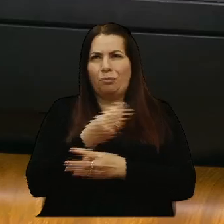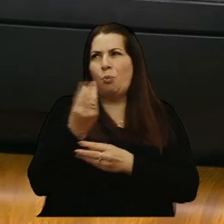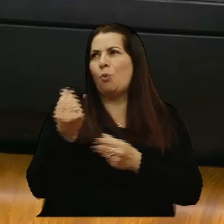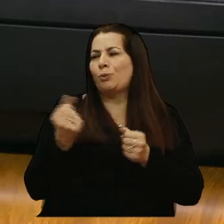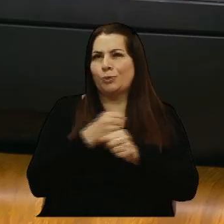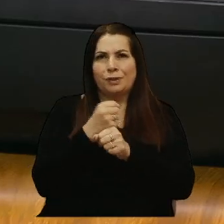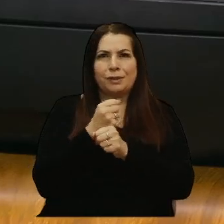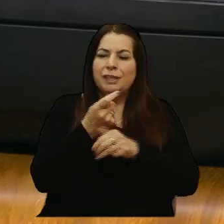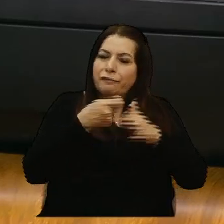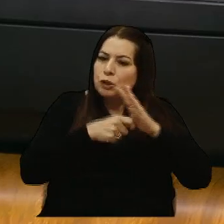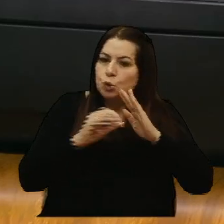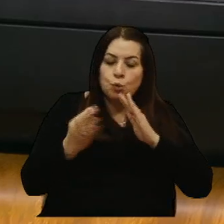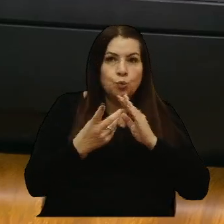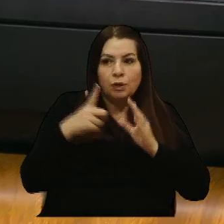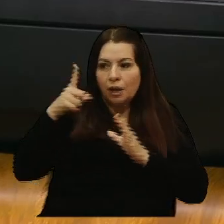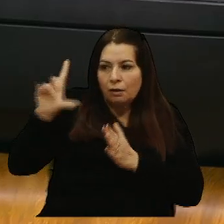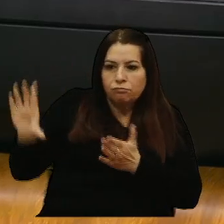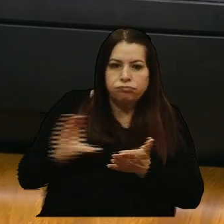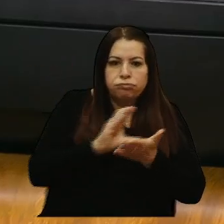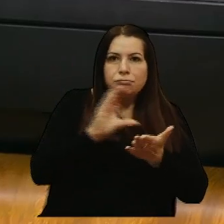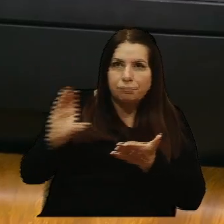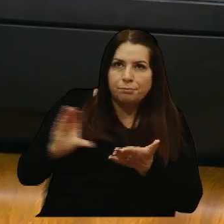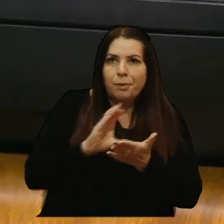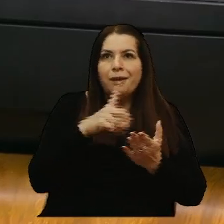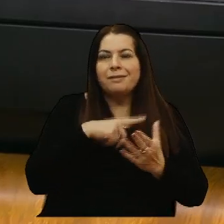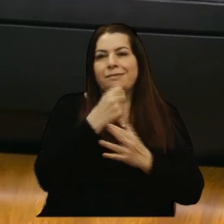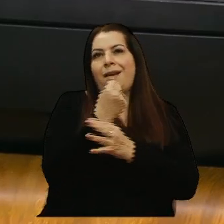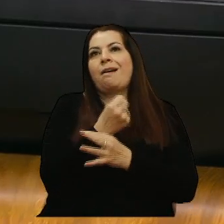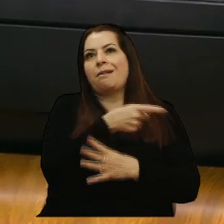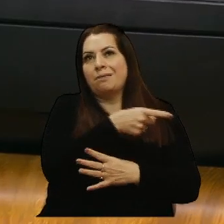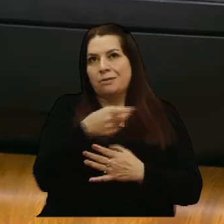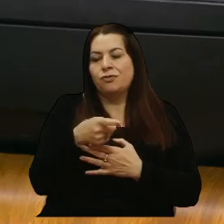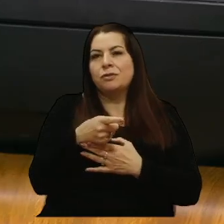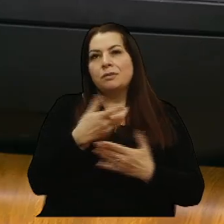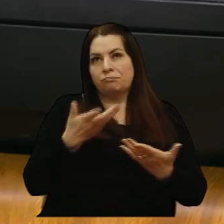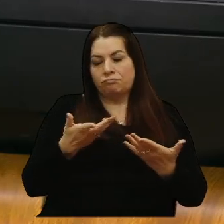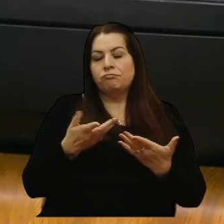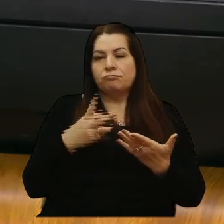tempo investindo tudo o que recebeu para poder garantir,